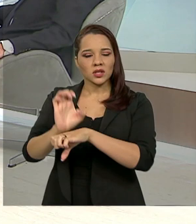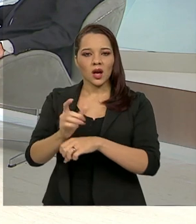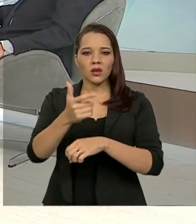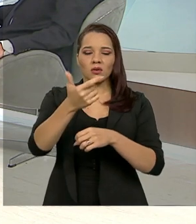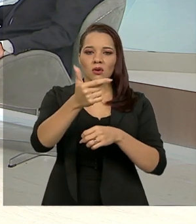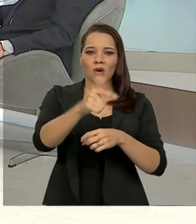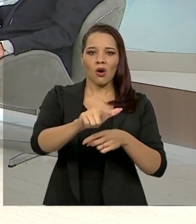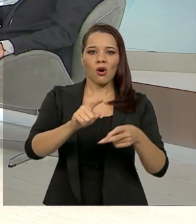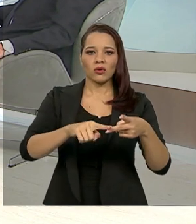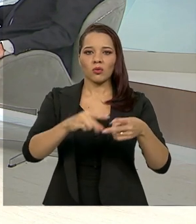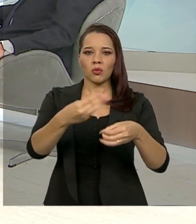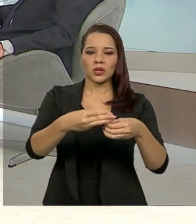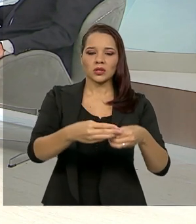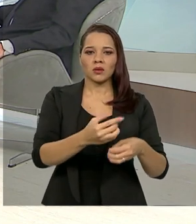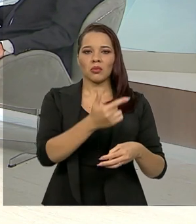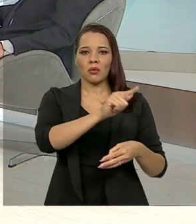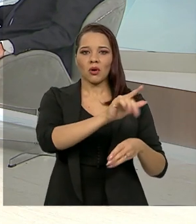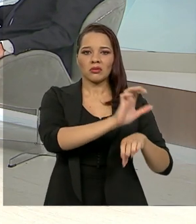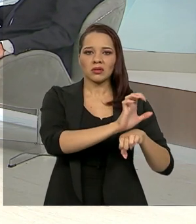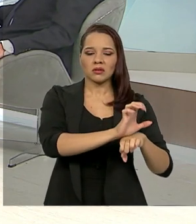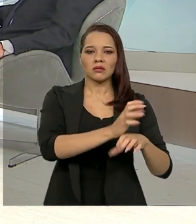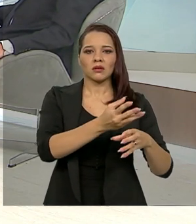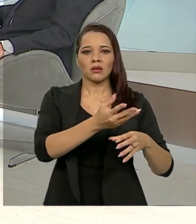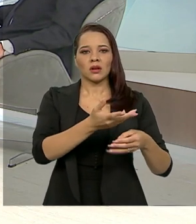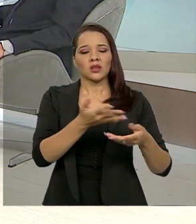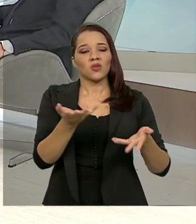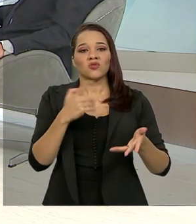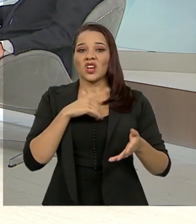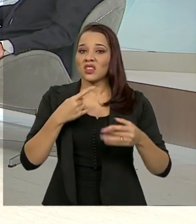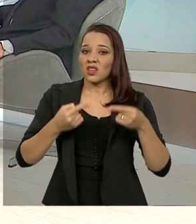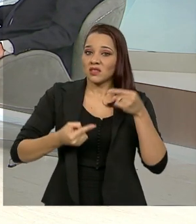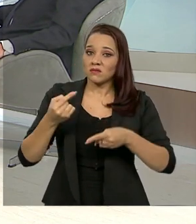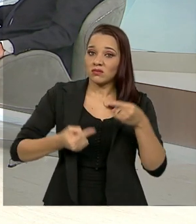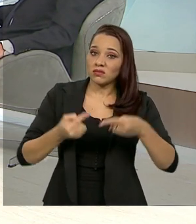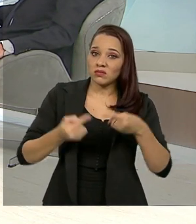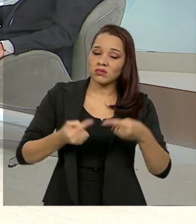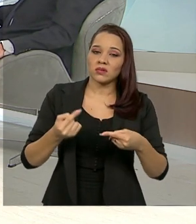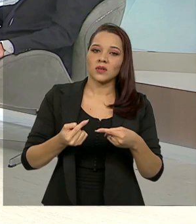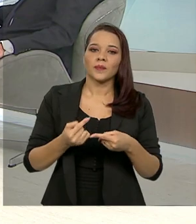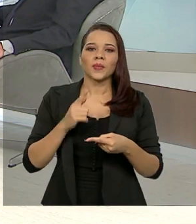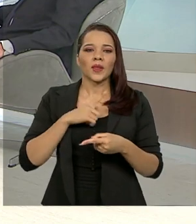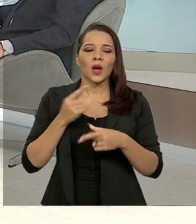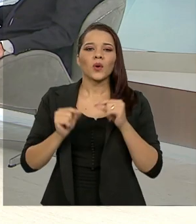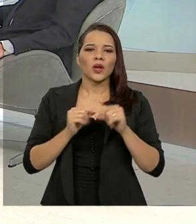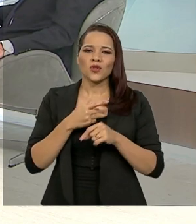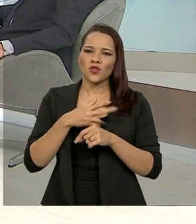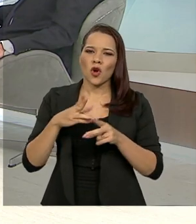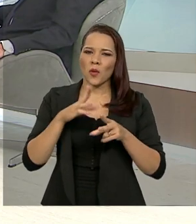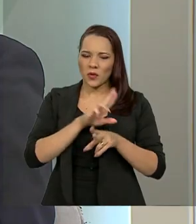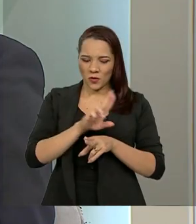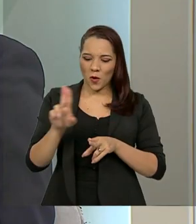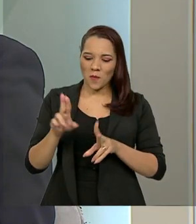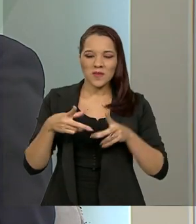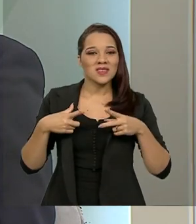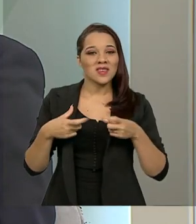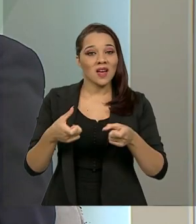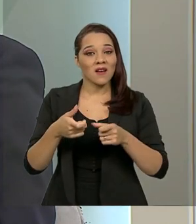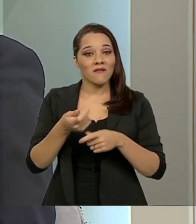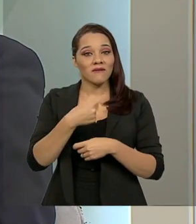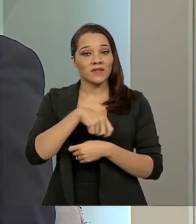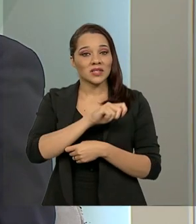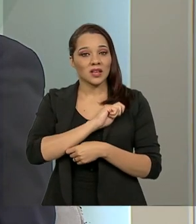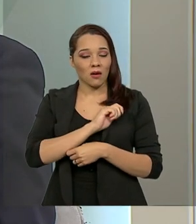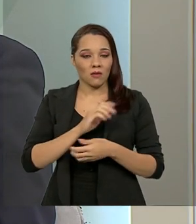isso automaticamente já leva a brigas, a disputas, ou a chamada guerra fiscal. E isso abarrota